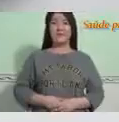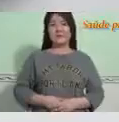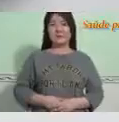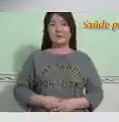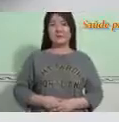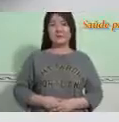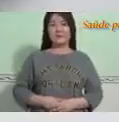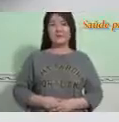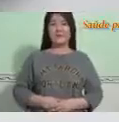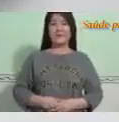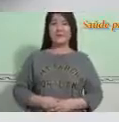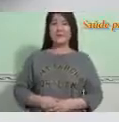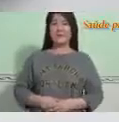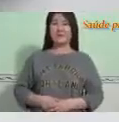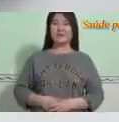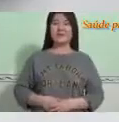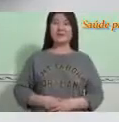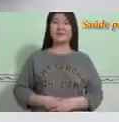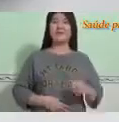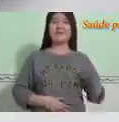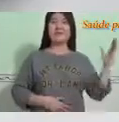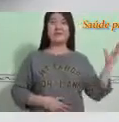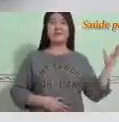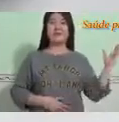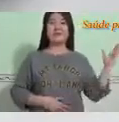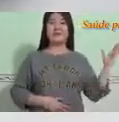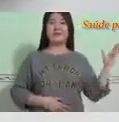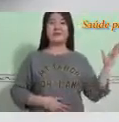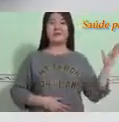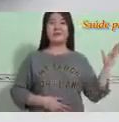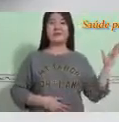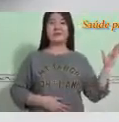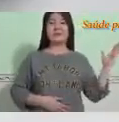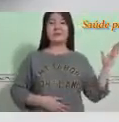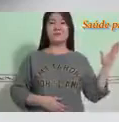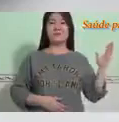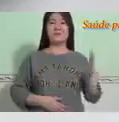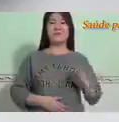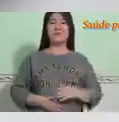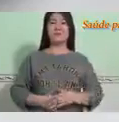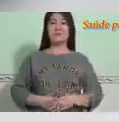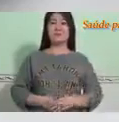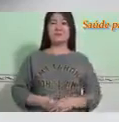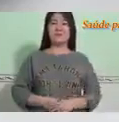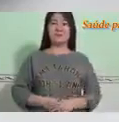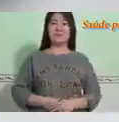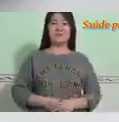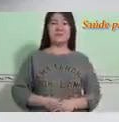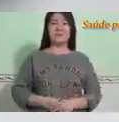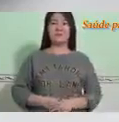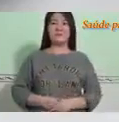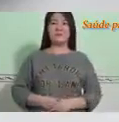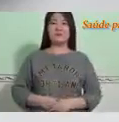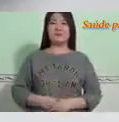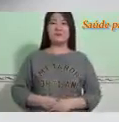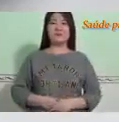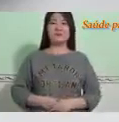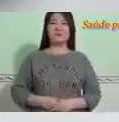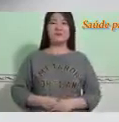a transmissão do coronavírus. Veja como se proteger do coronavírus assistindo ao vídeo Ezeger